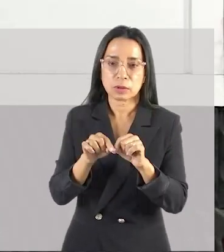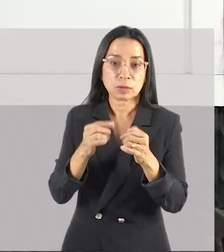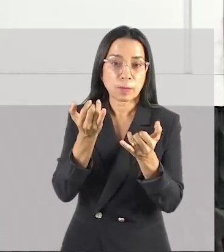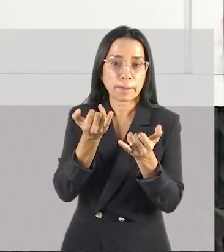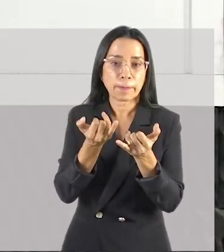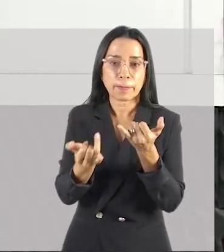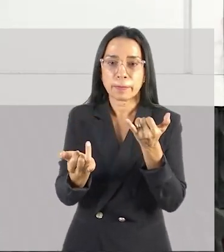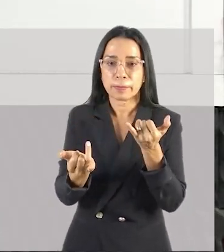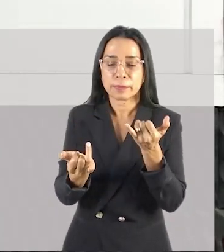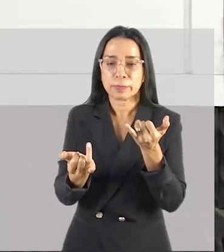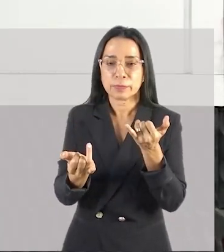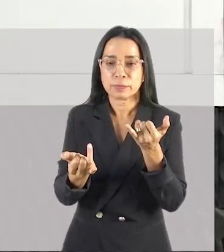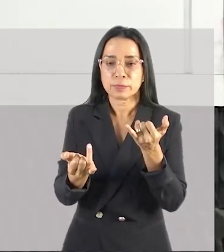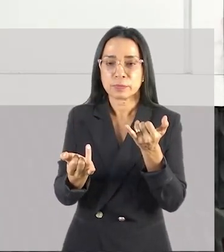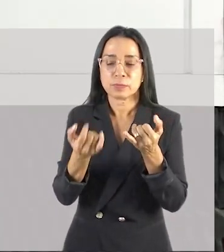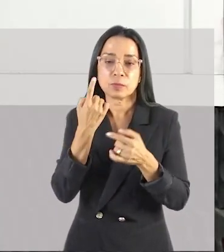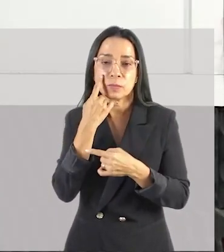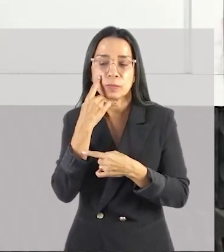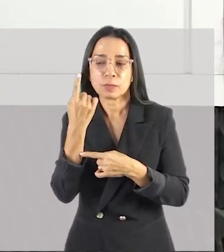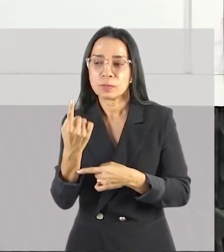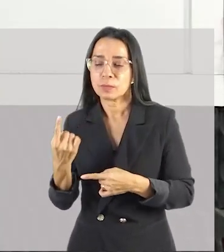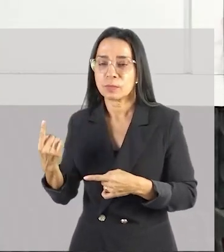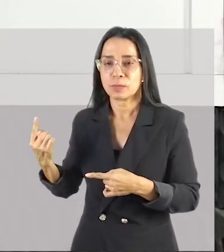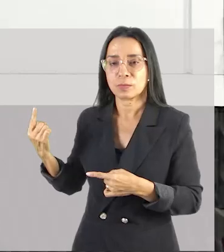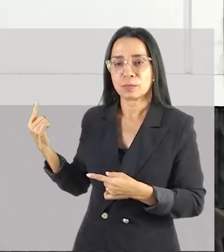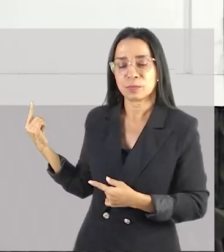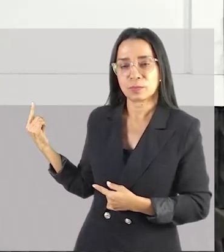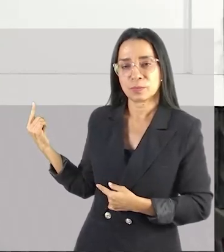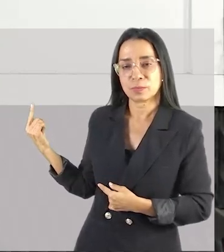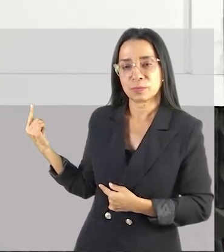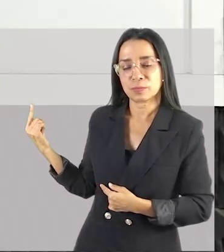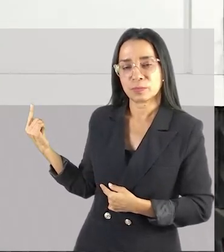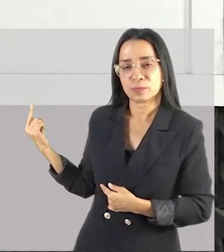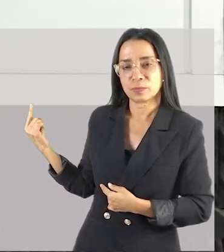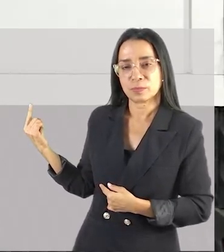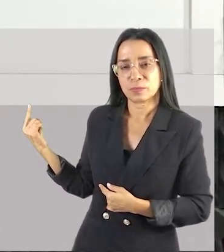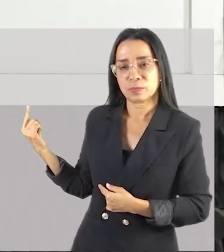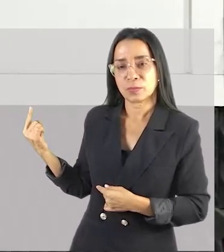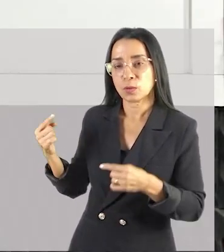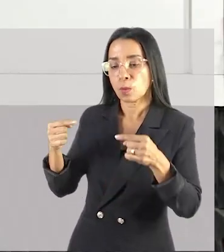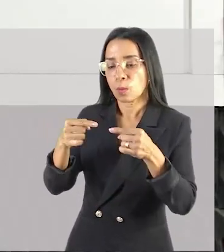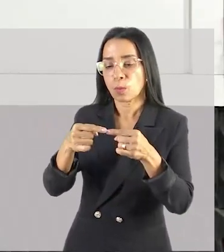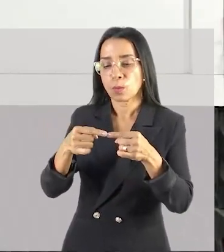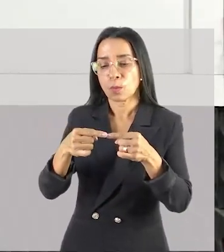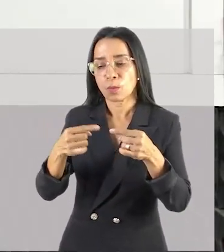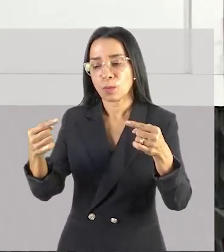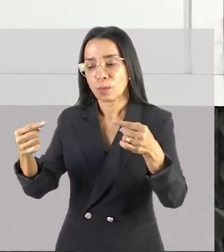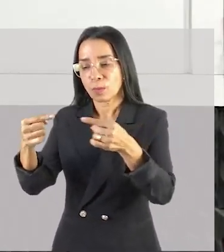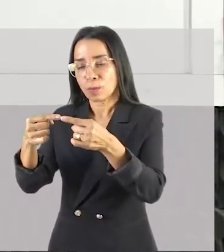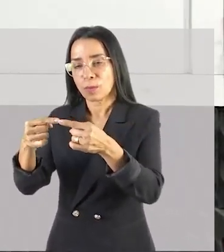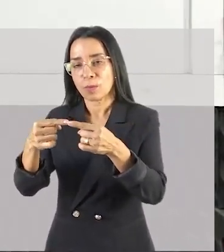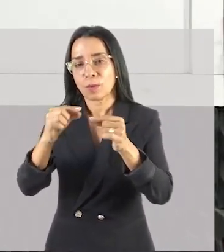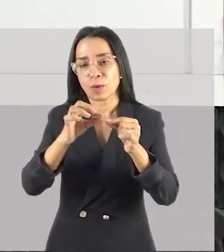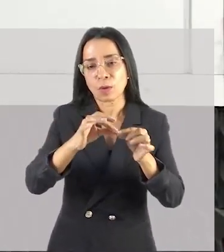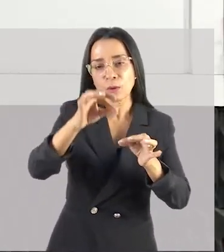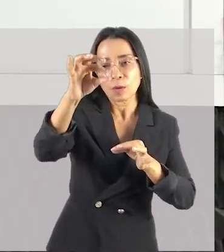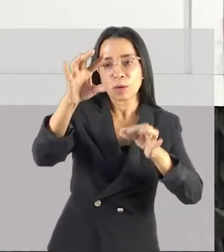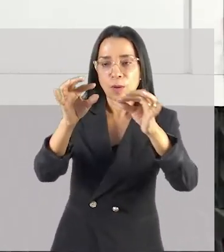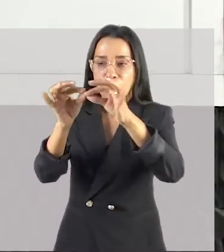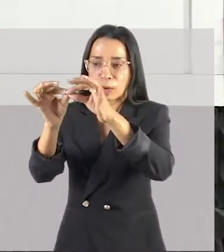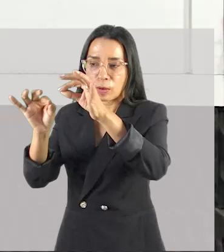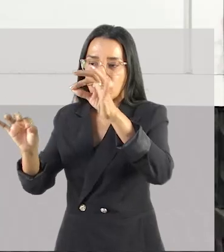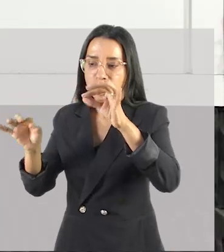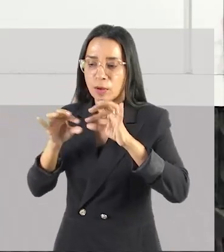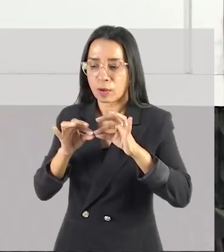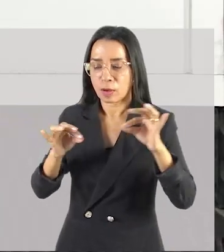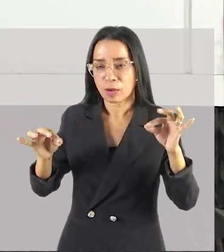idênticos. Tá? Quando você liga os pontos médios de um triângulo equilátero, você forma 4 triângulos